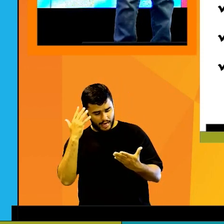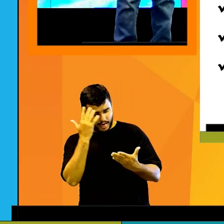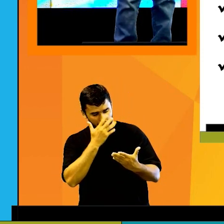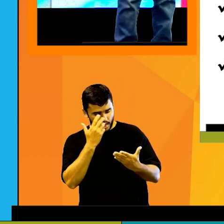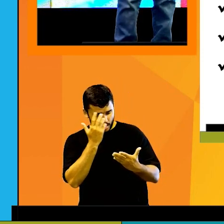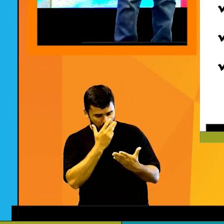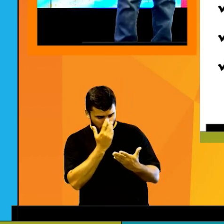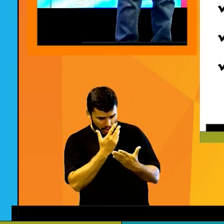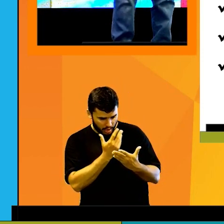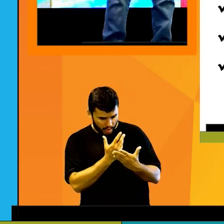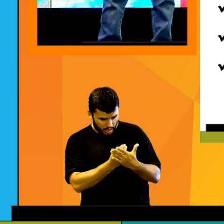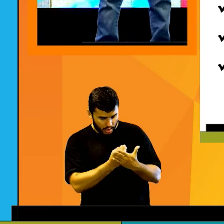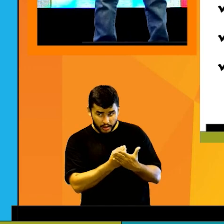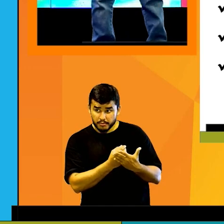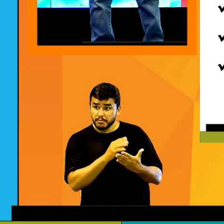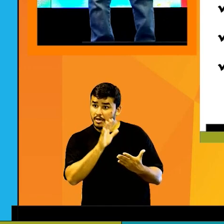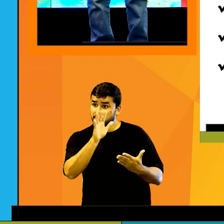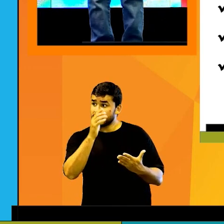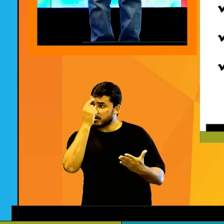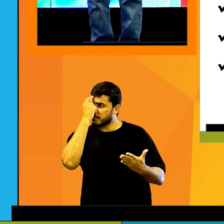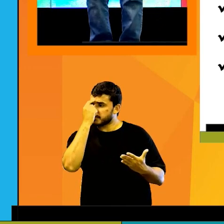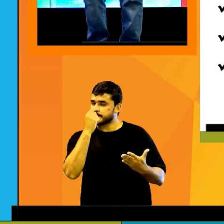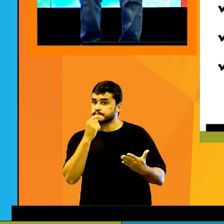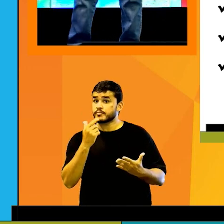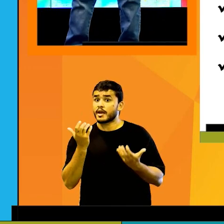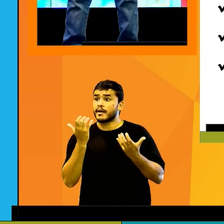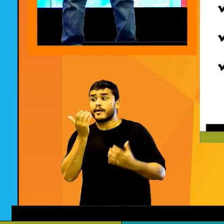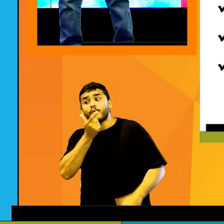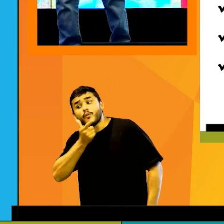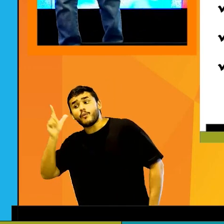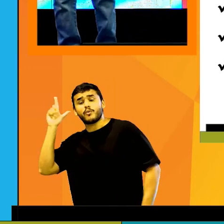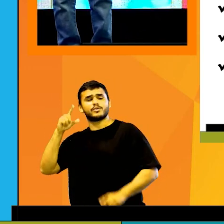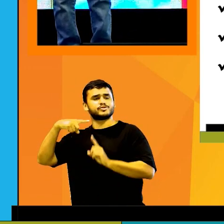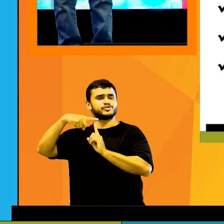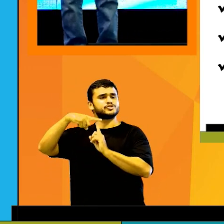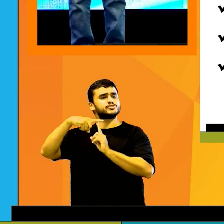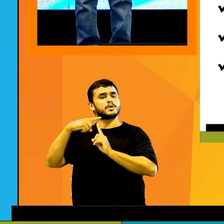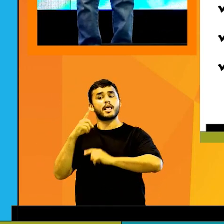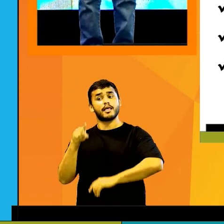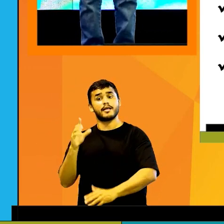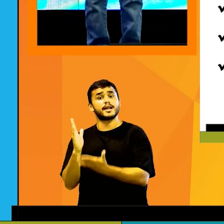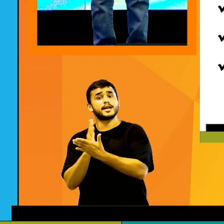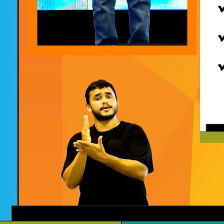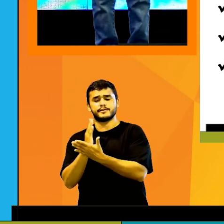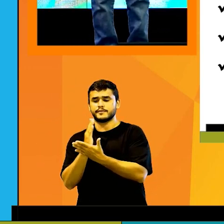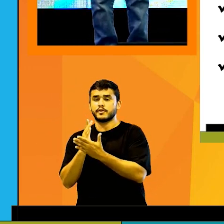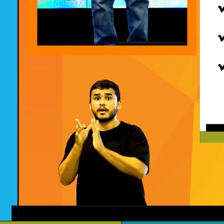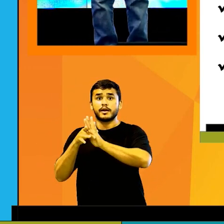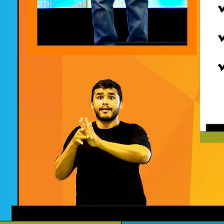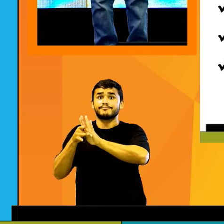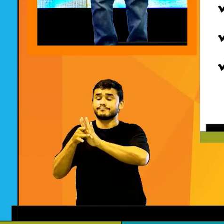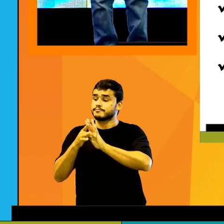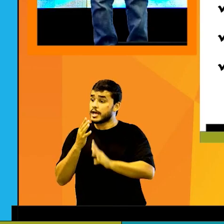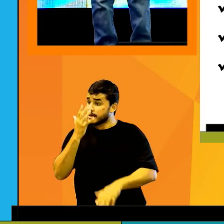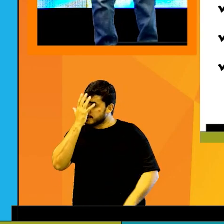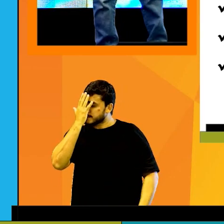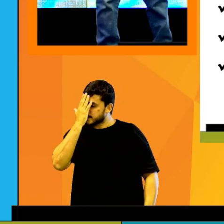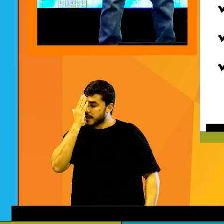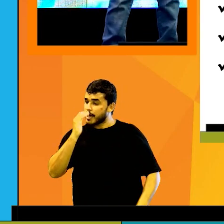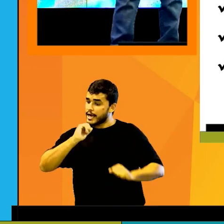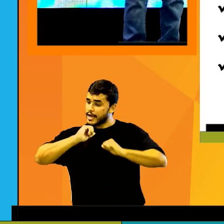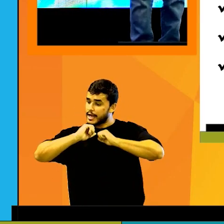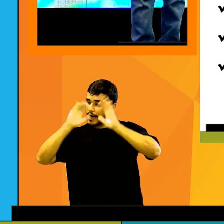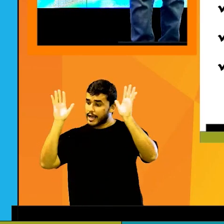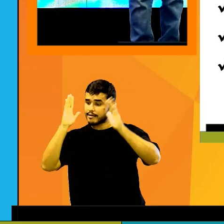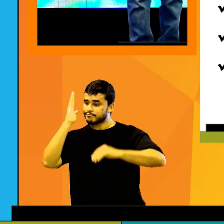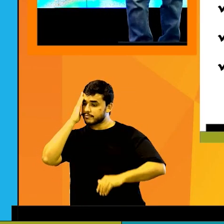românticas. Queriam uma literatura viva, uma literatura presente, uma literatura hoje. Uma literatura